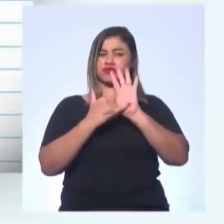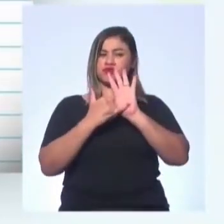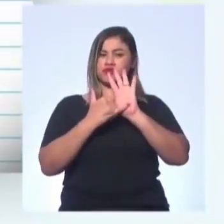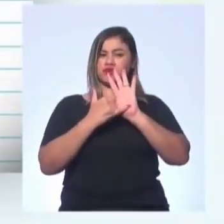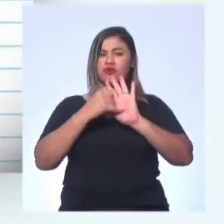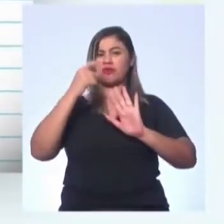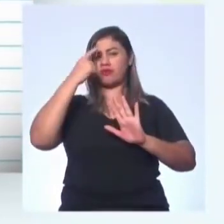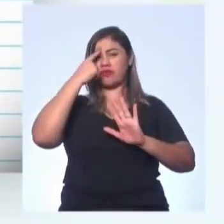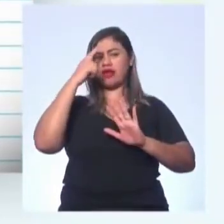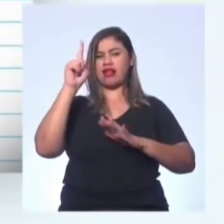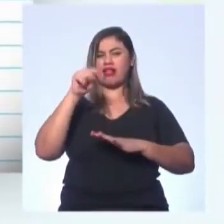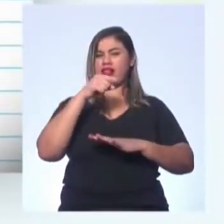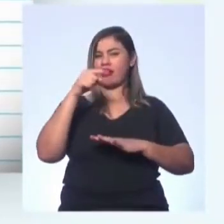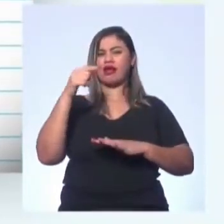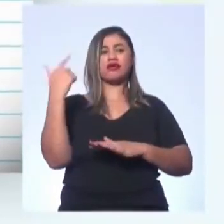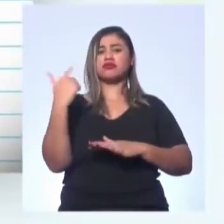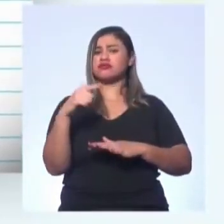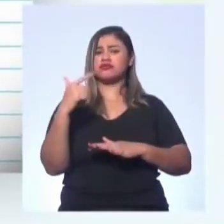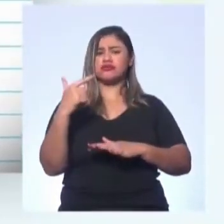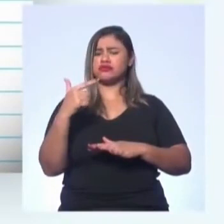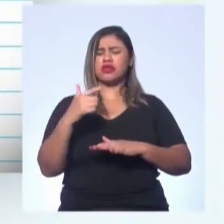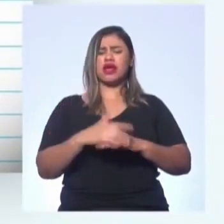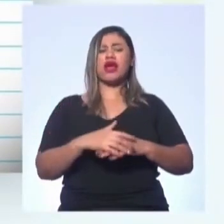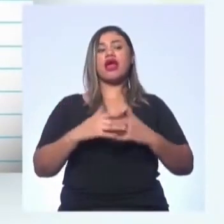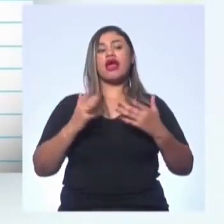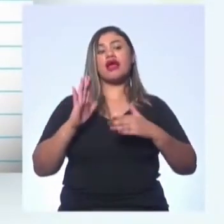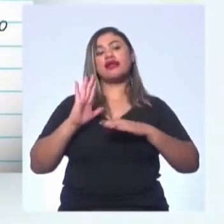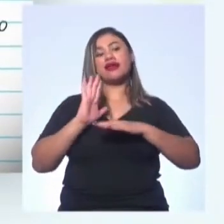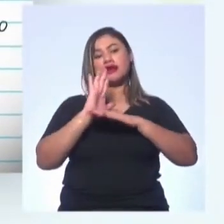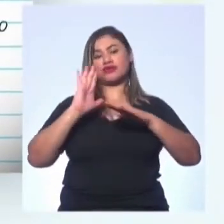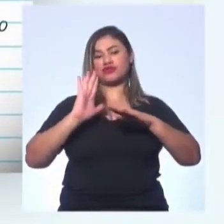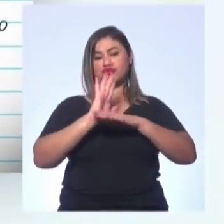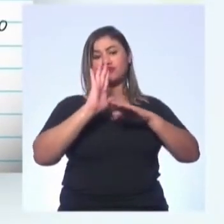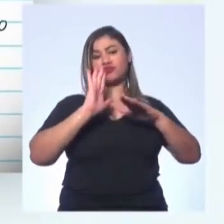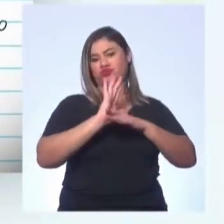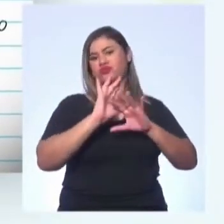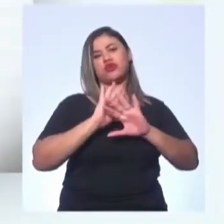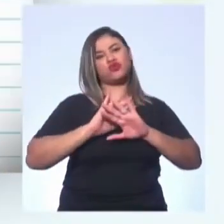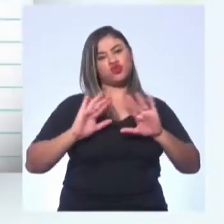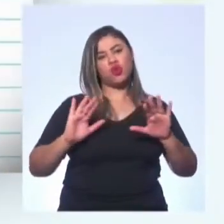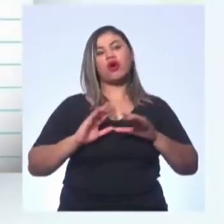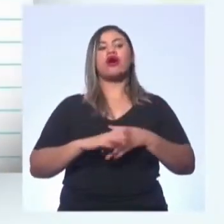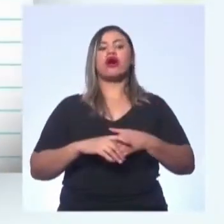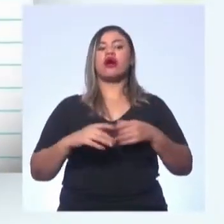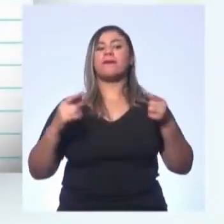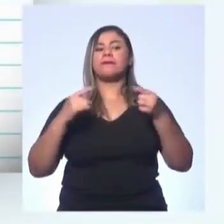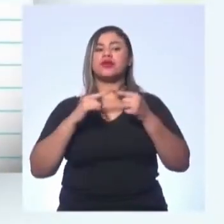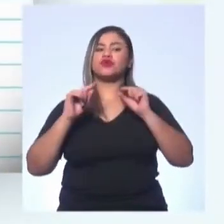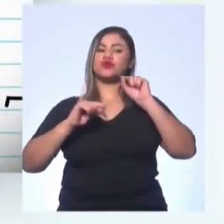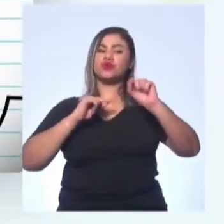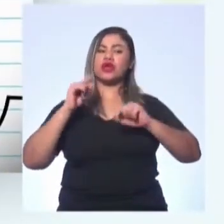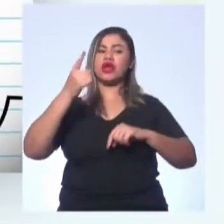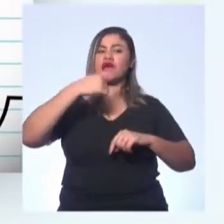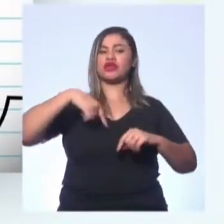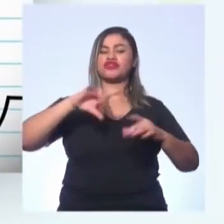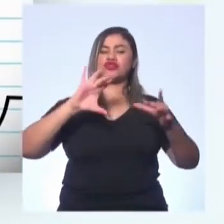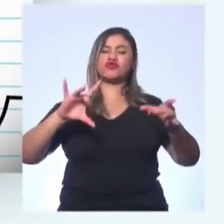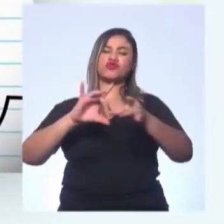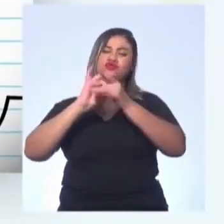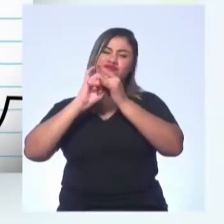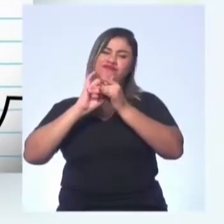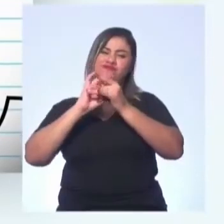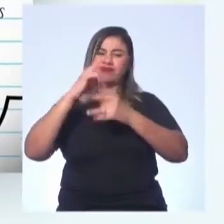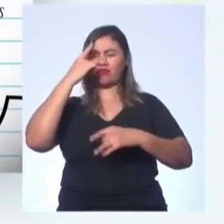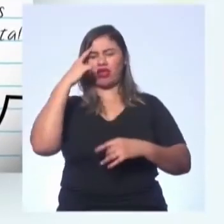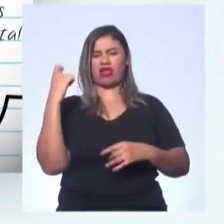si mesmos, mas sim um meio para se atingir o desenvolvimento sustentável. Assim, são mais úteis quando analisados em seu conjunto do que